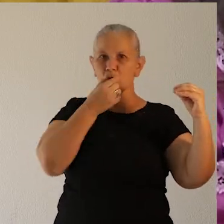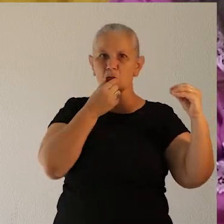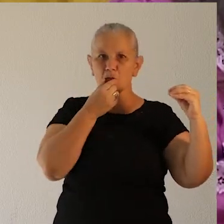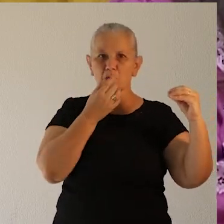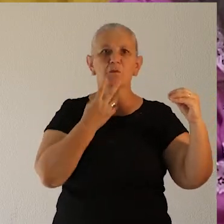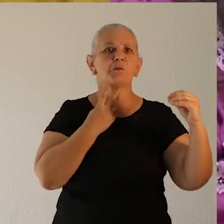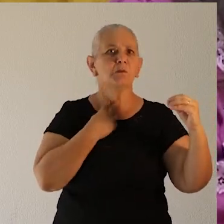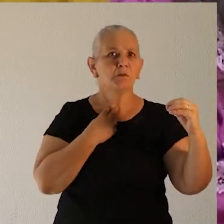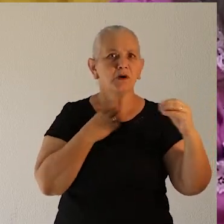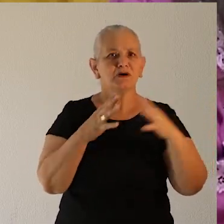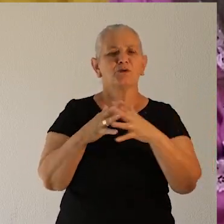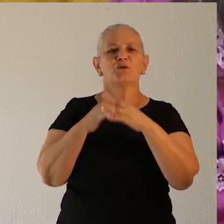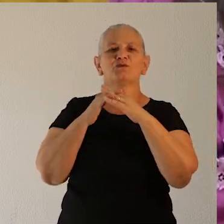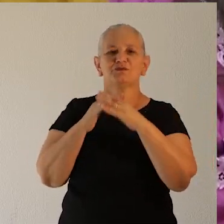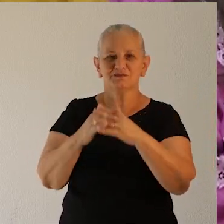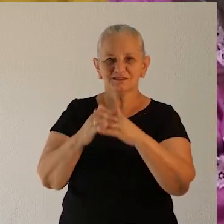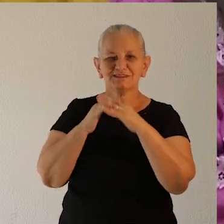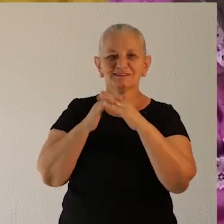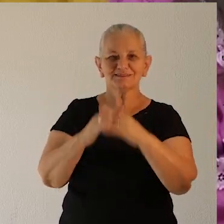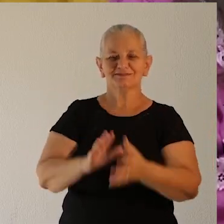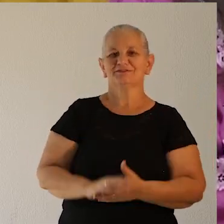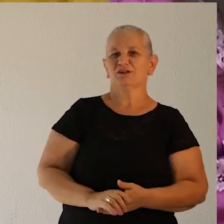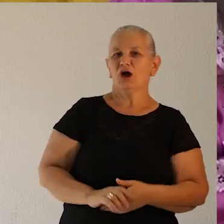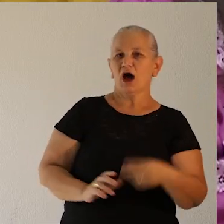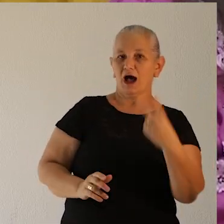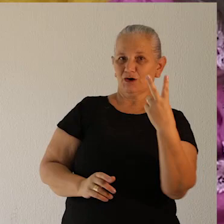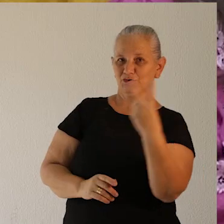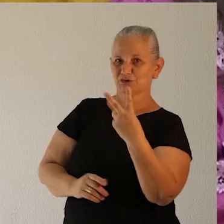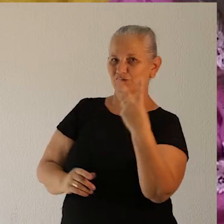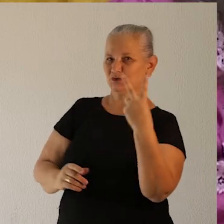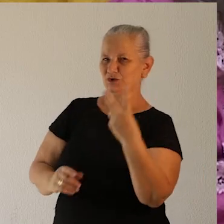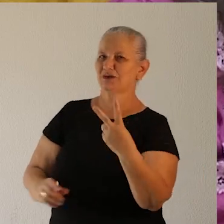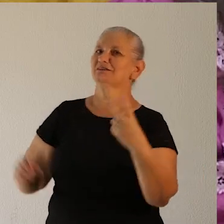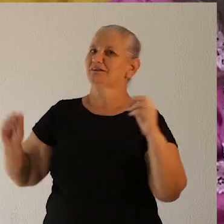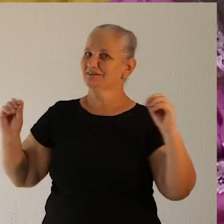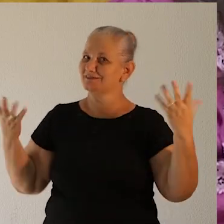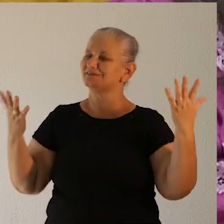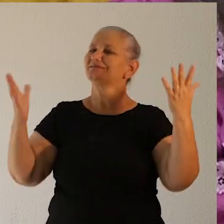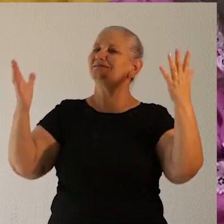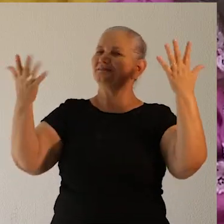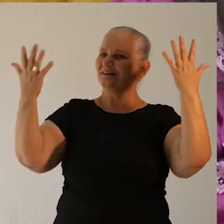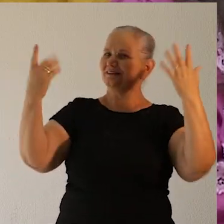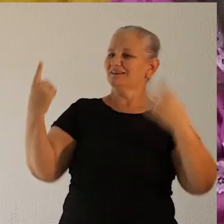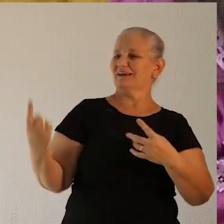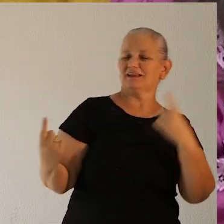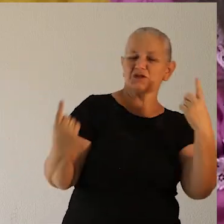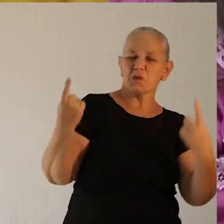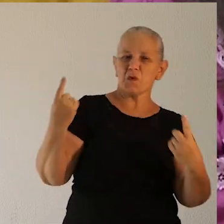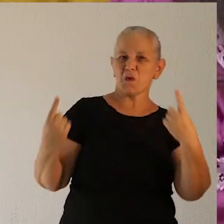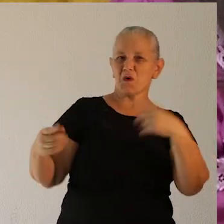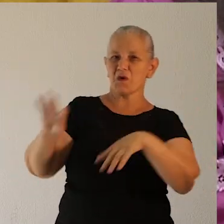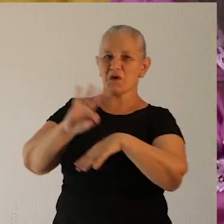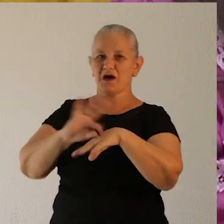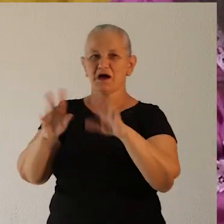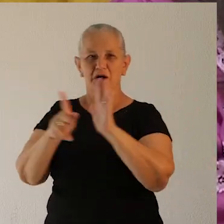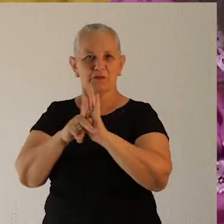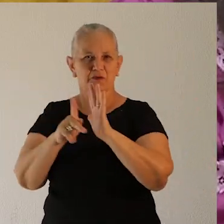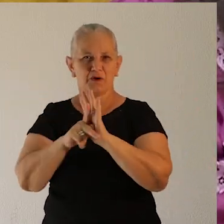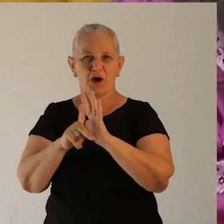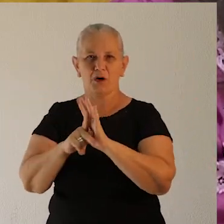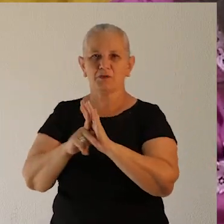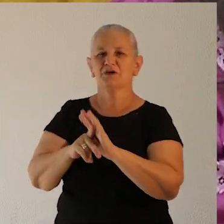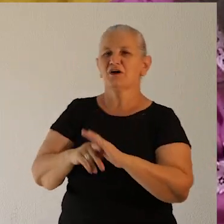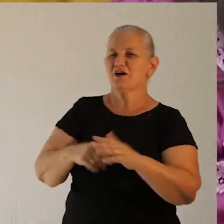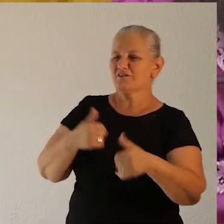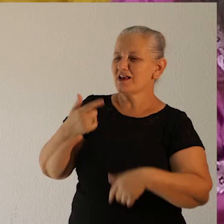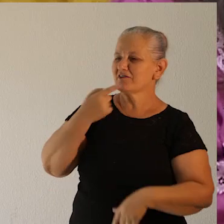que confusão. A dupla era um sucesso, cada qual no seu joelho. Quando contavam